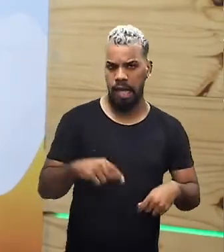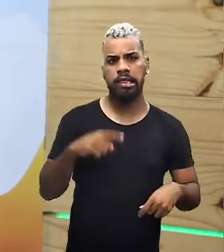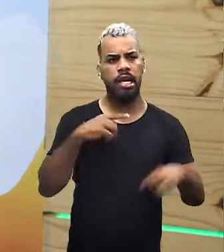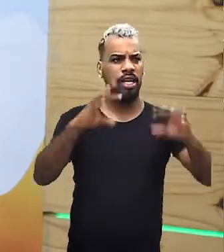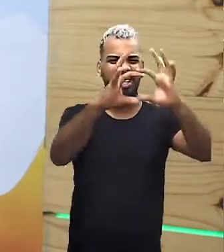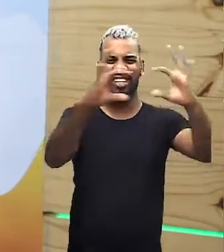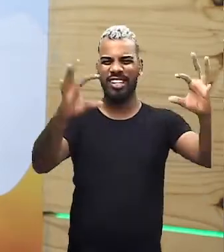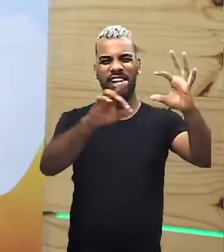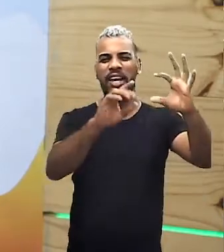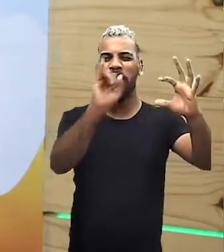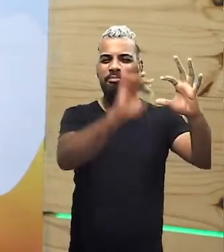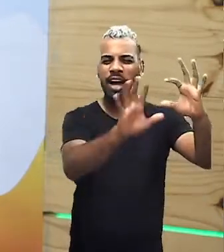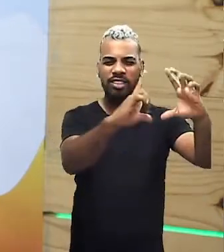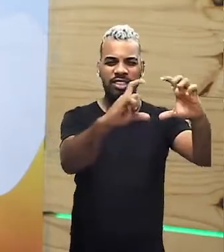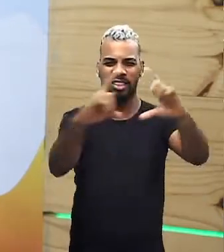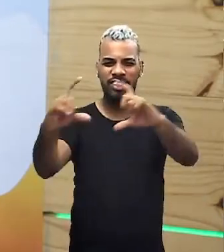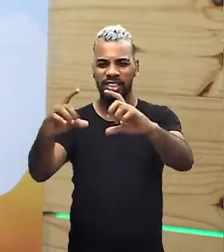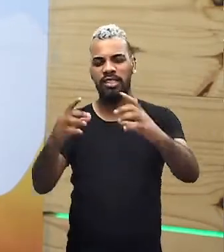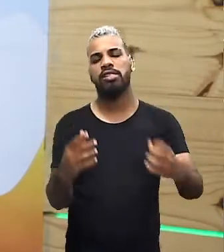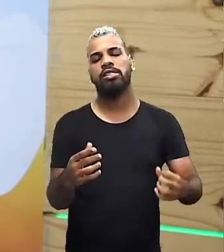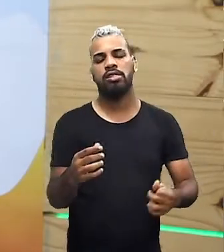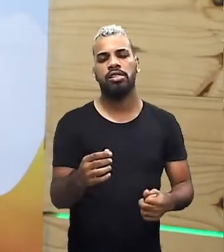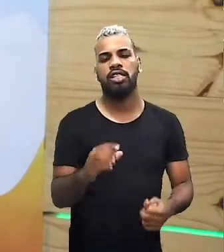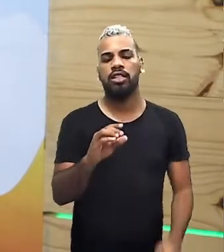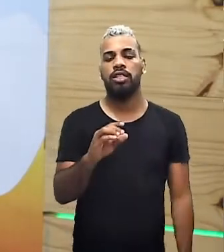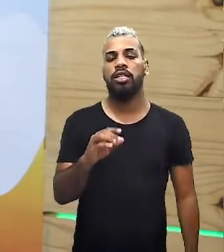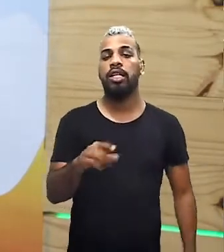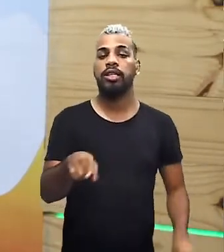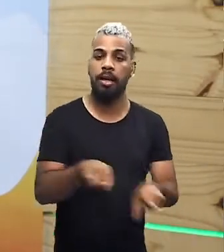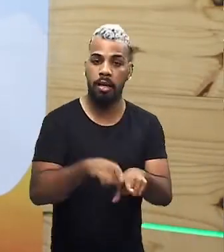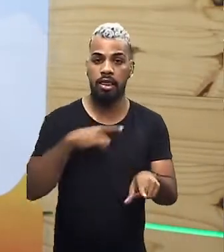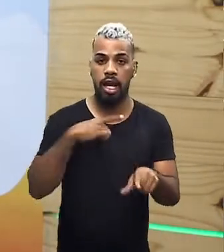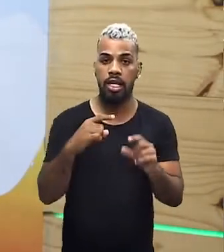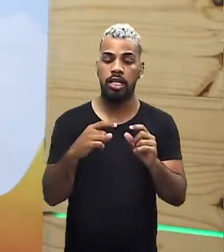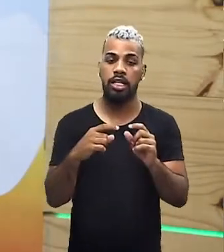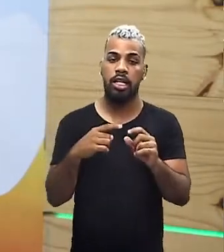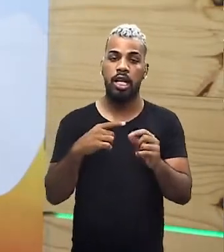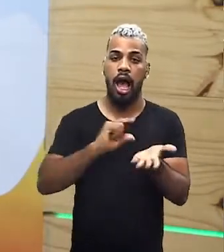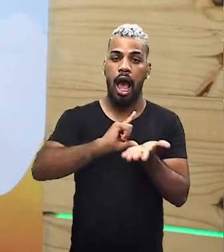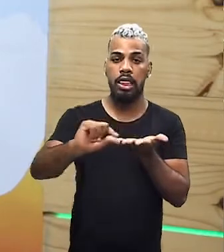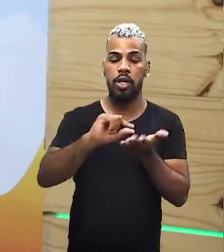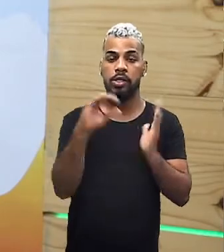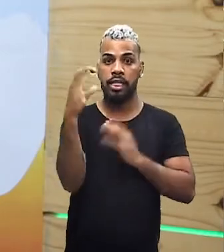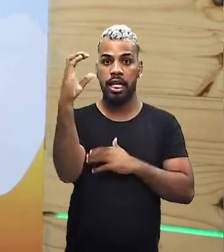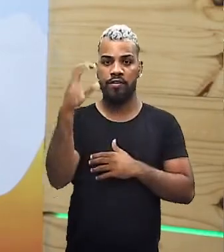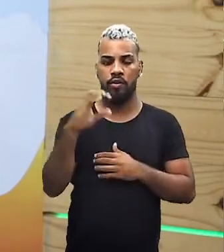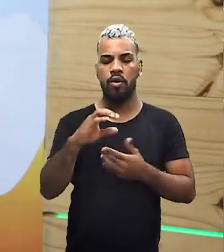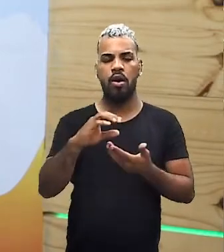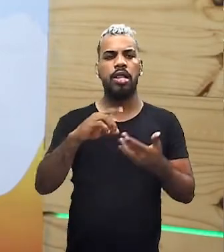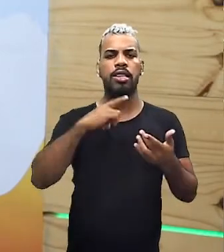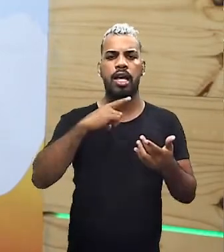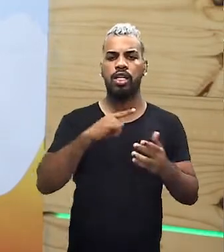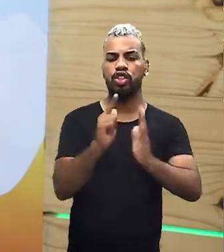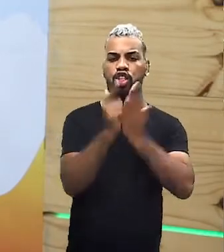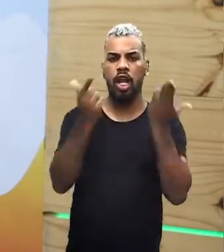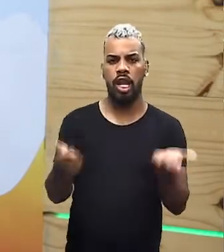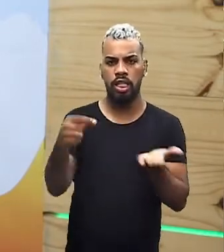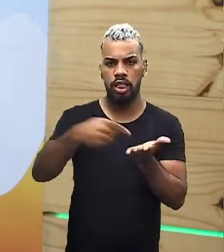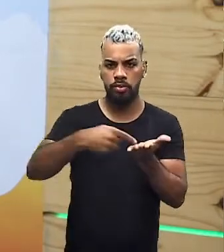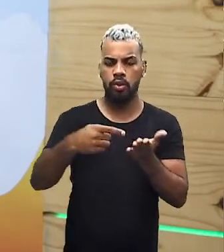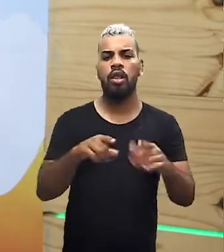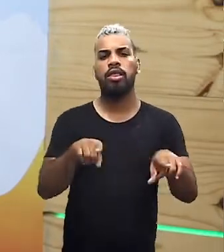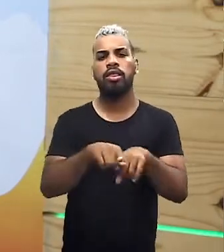a prova de humanas vai explorar artigo científico, jornalístico, crônica,